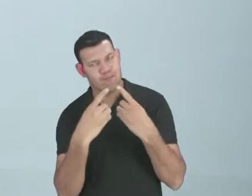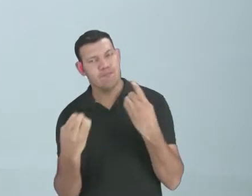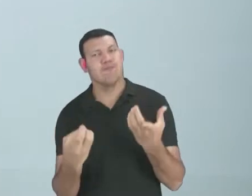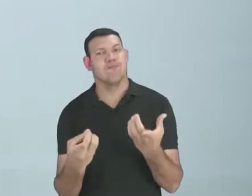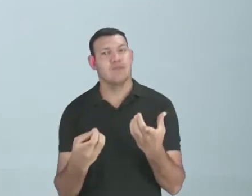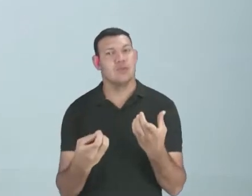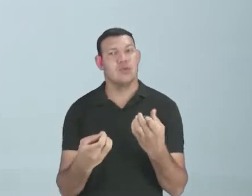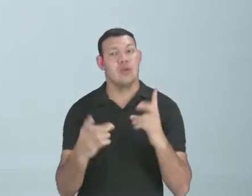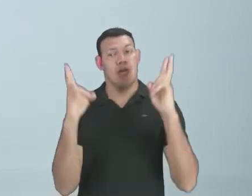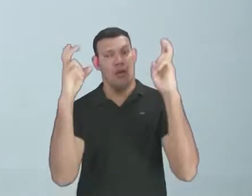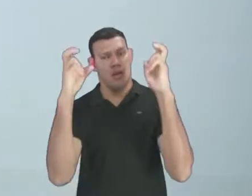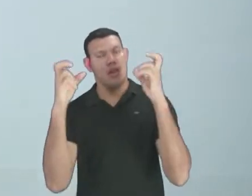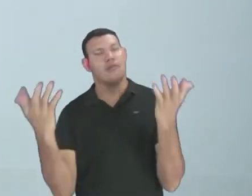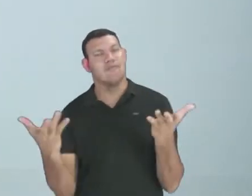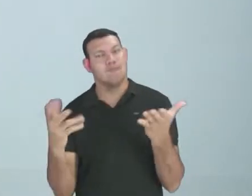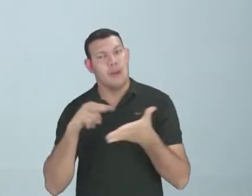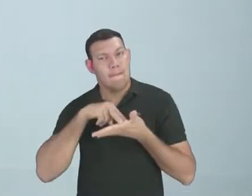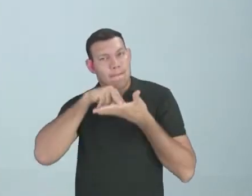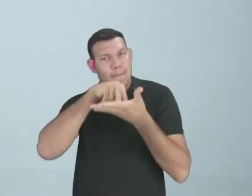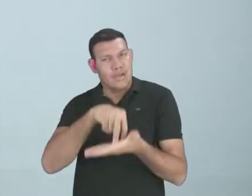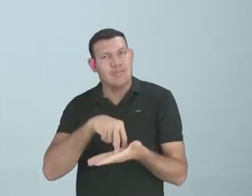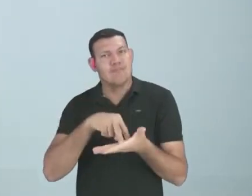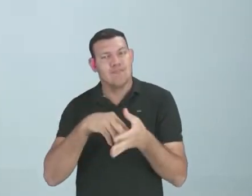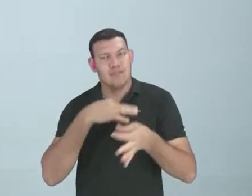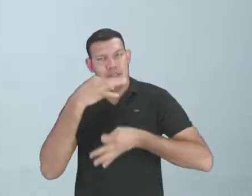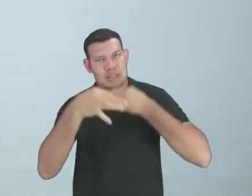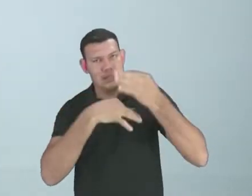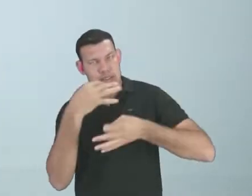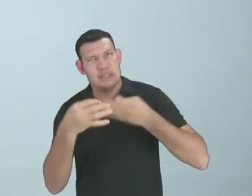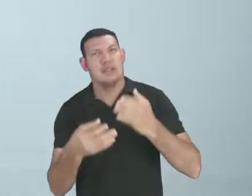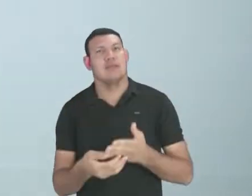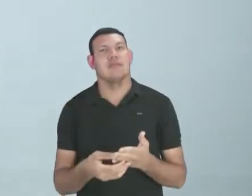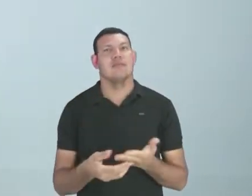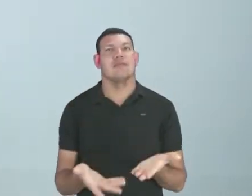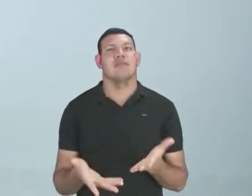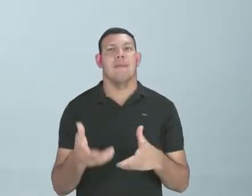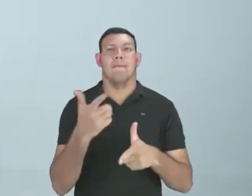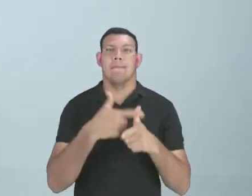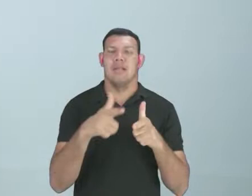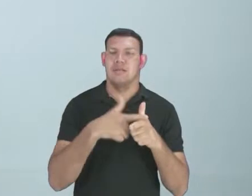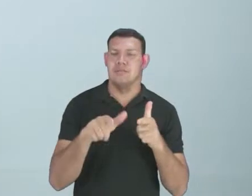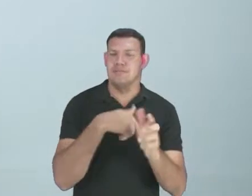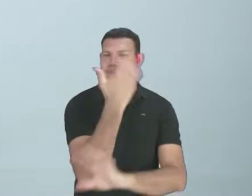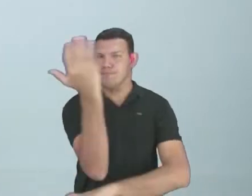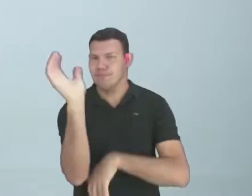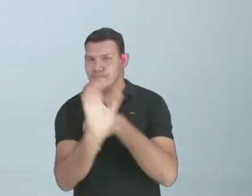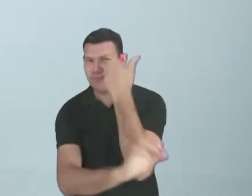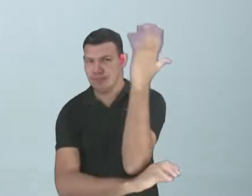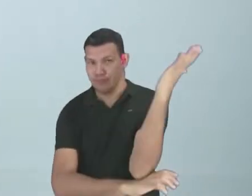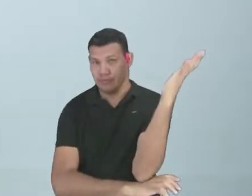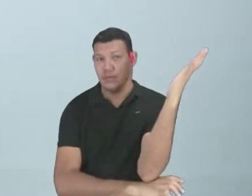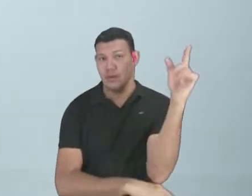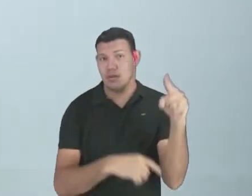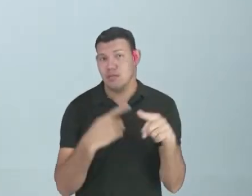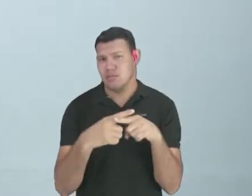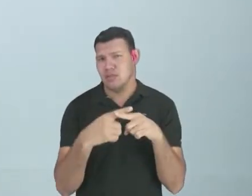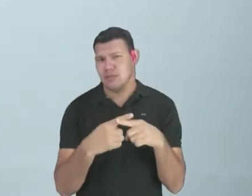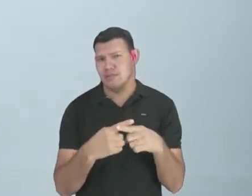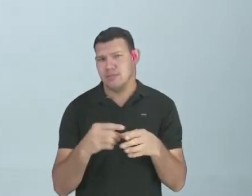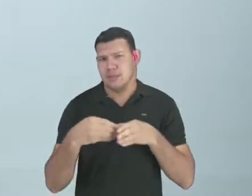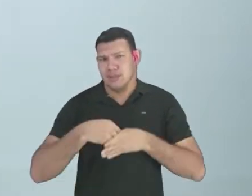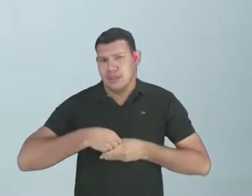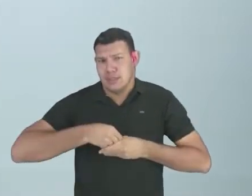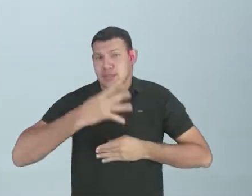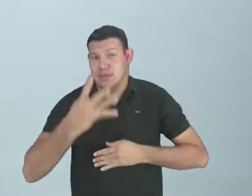tema que fala de posição crítica diante de problemas ambientais, tá bom? Por que é um tema de cunho atitudinal? Porque o